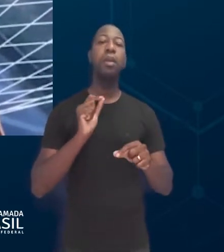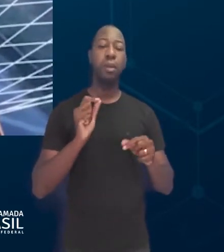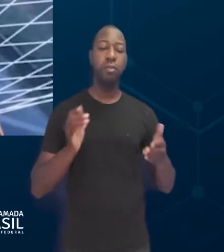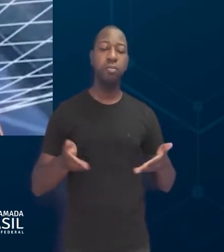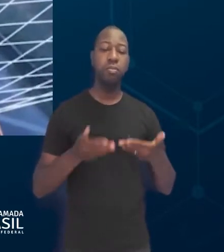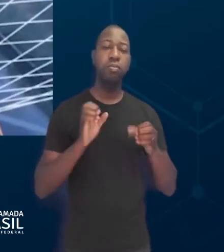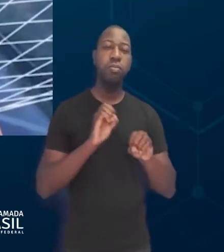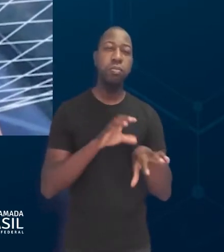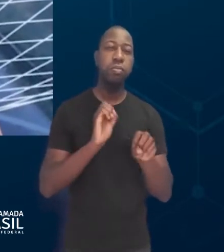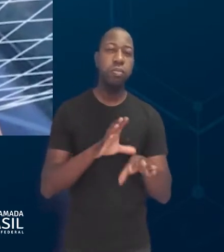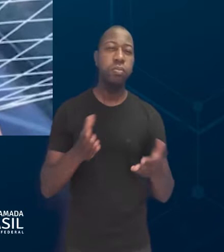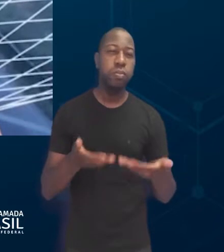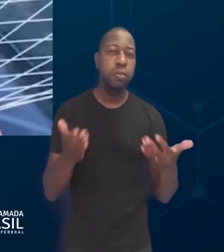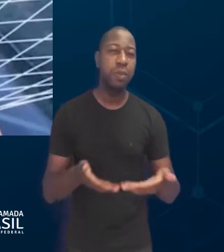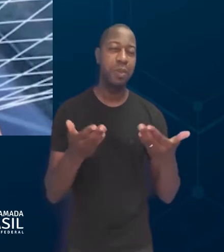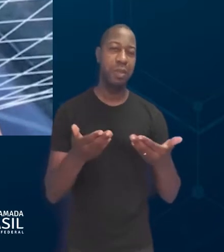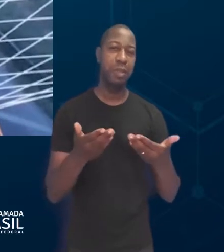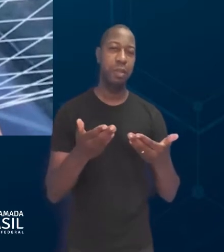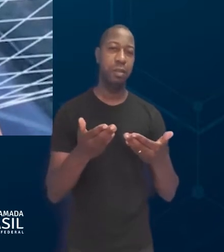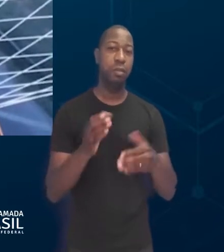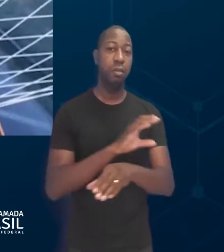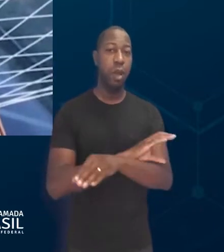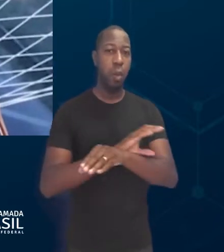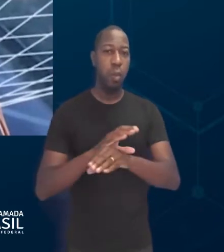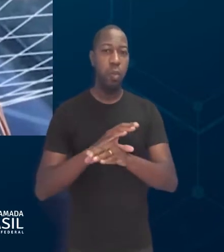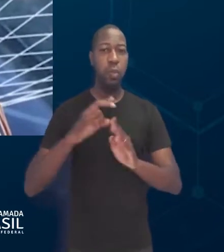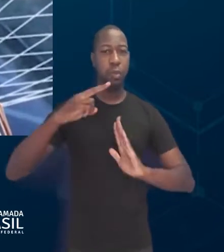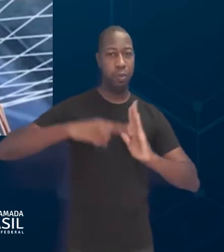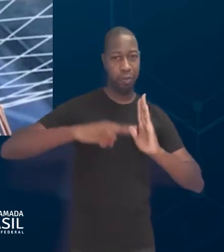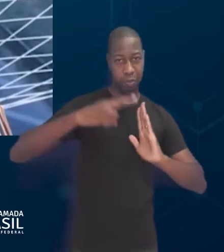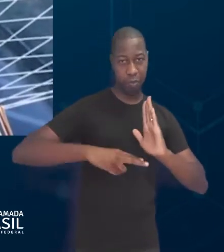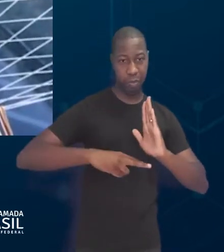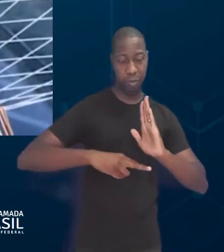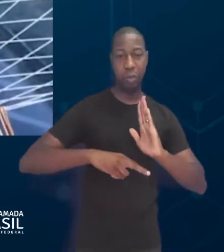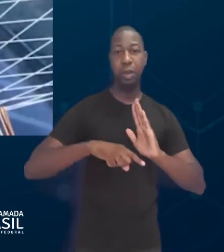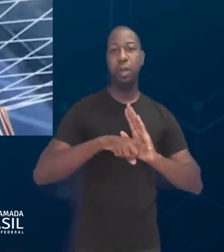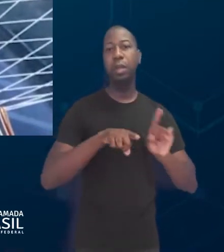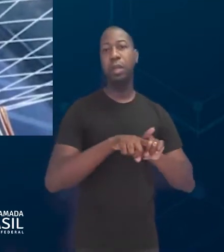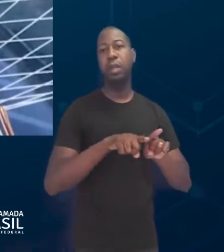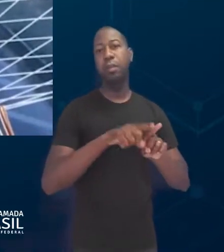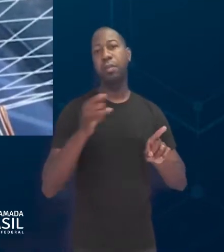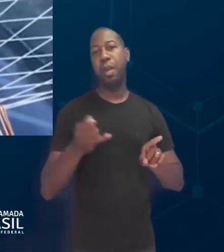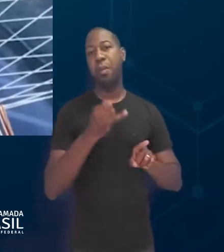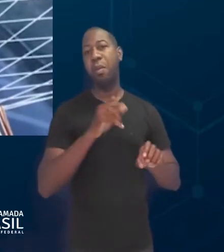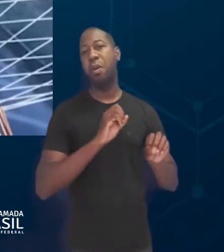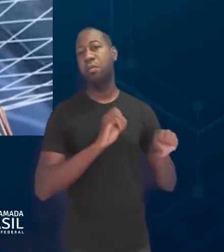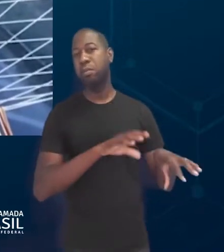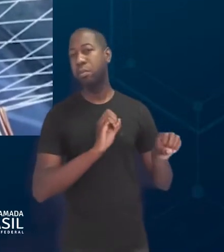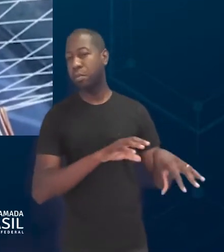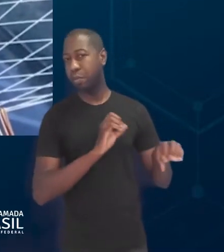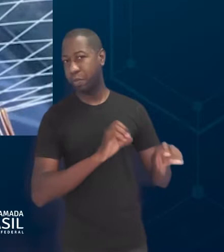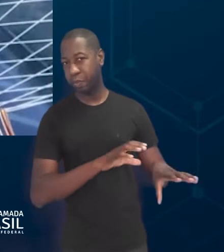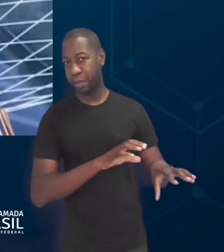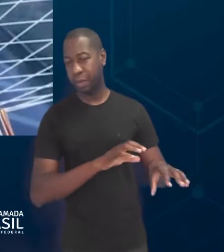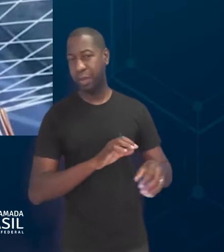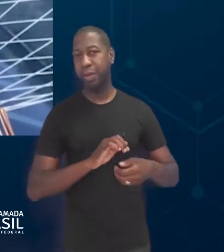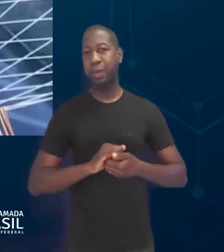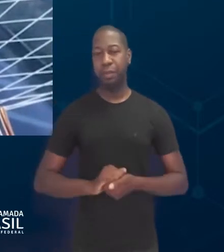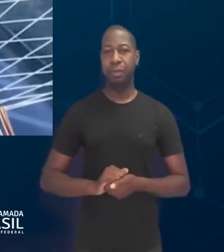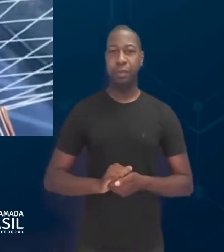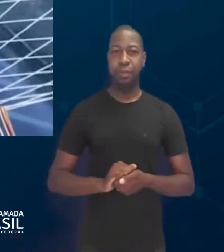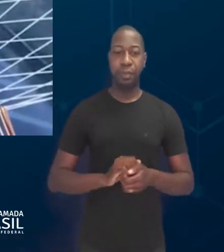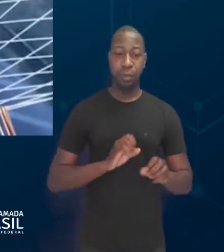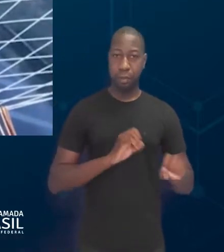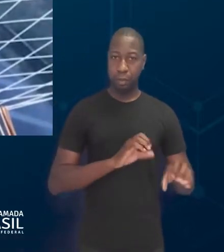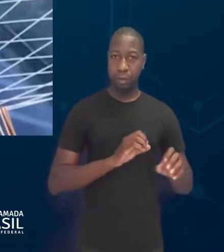literatura, além da educação. No quesito educação, a Nova Dutra tem realizado, nos últimos anos, o Caminhos para a Cidadania,